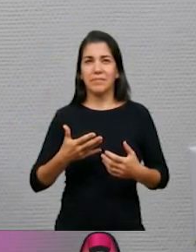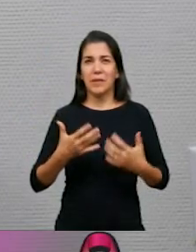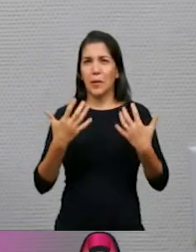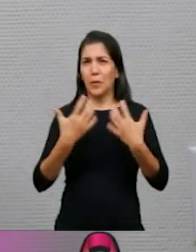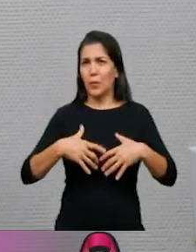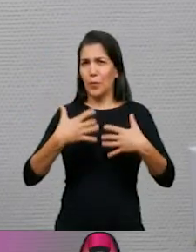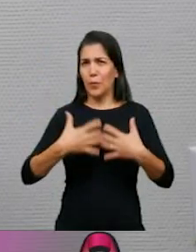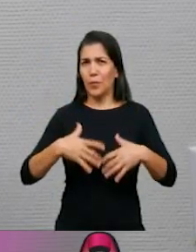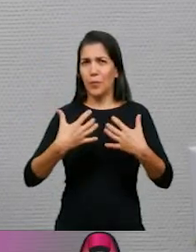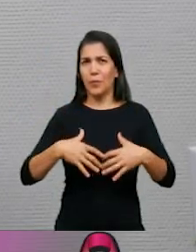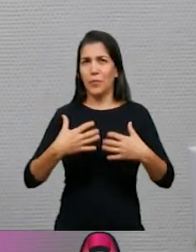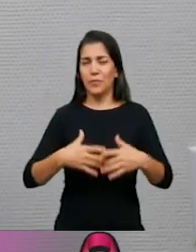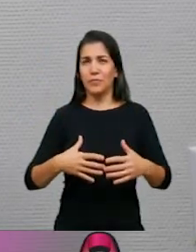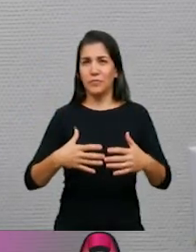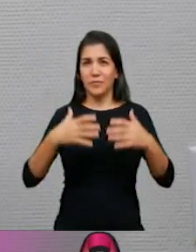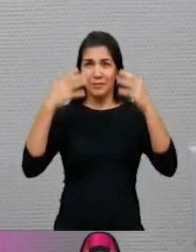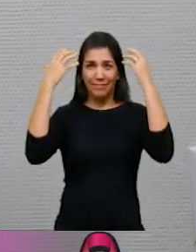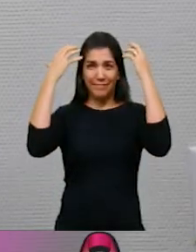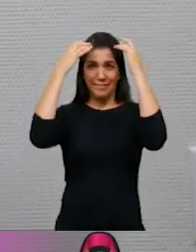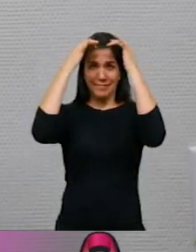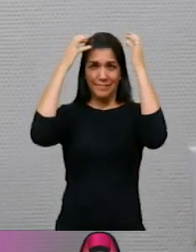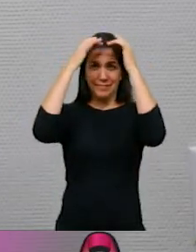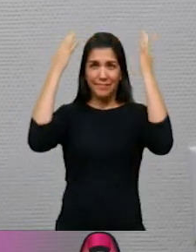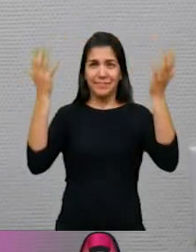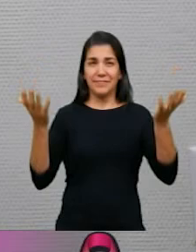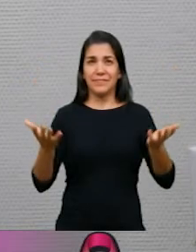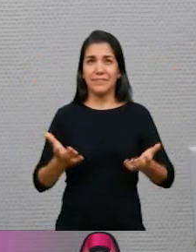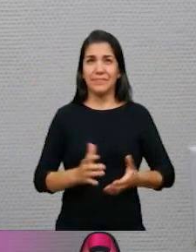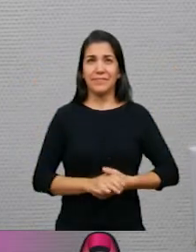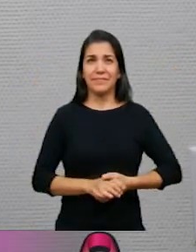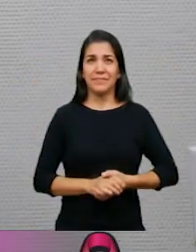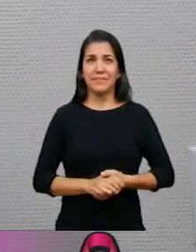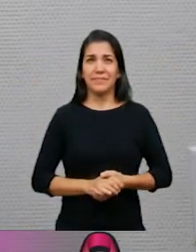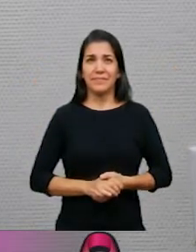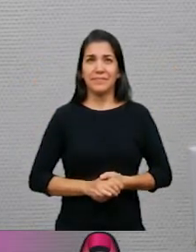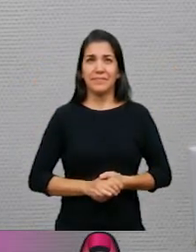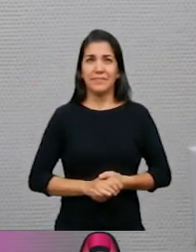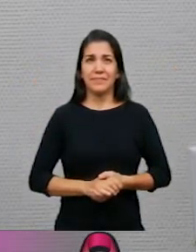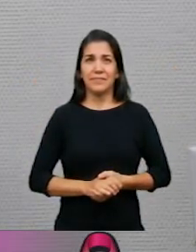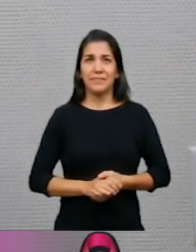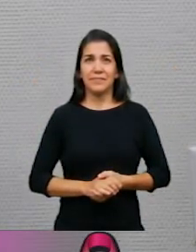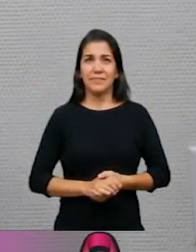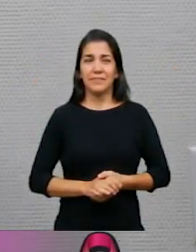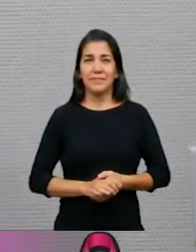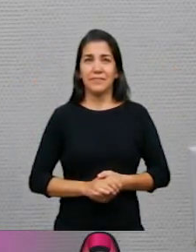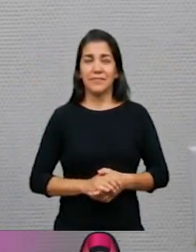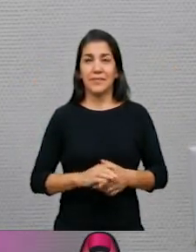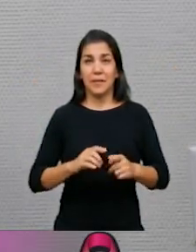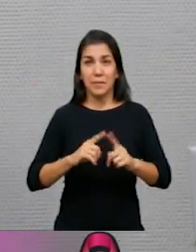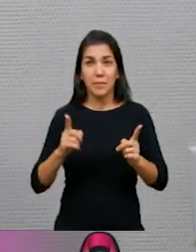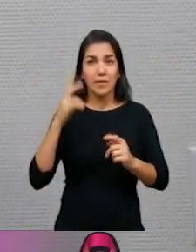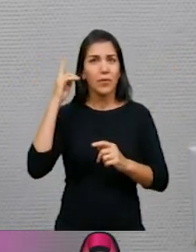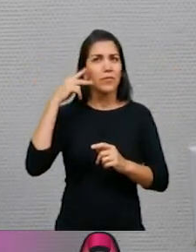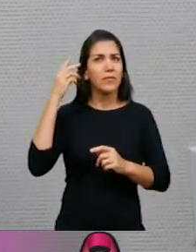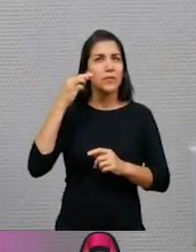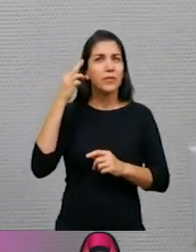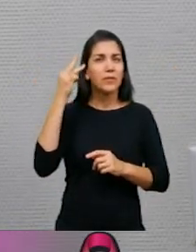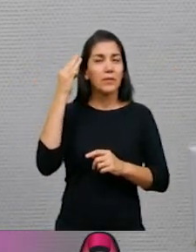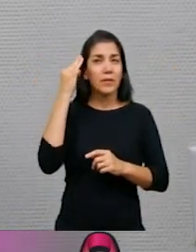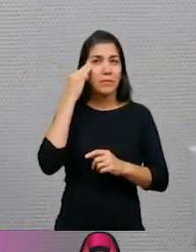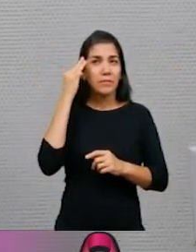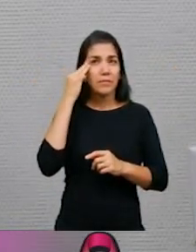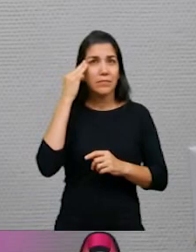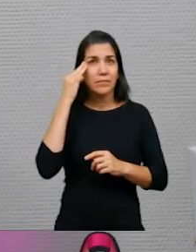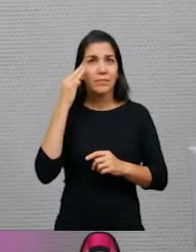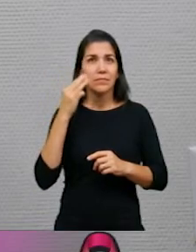se é que se pode chamar isso de raciocínio, né? Mas ele acabou de reiterar agora que ele também não tá, que ele está feliz com o pronto-socorro. Todo mundo reclamou, todo mundo,